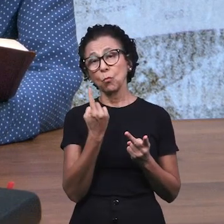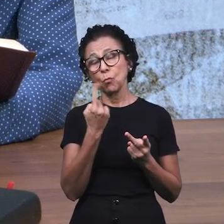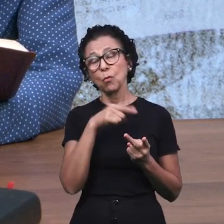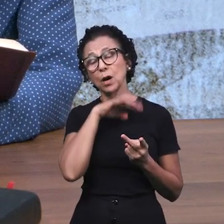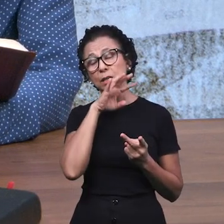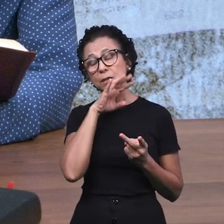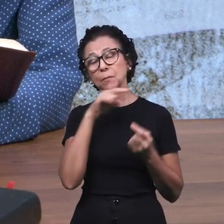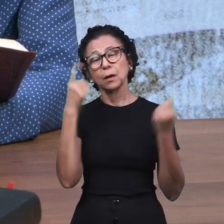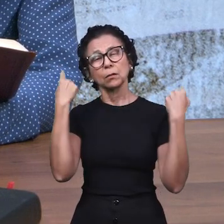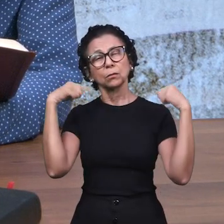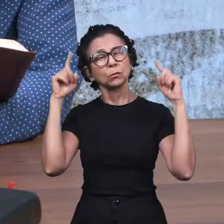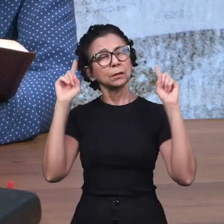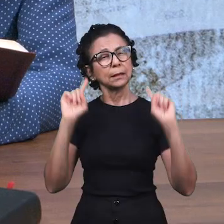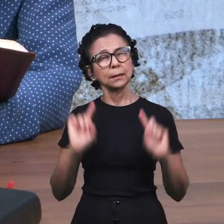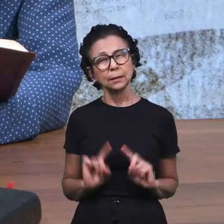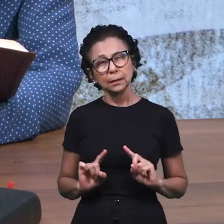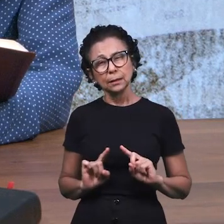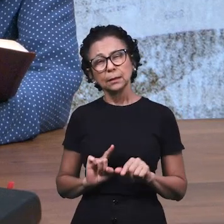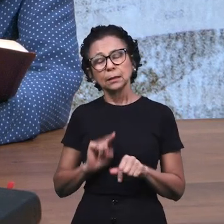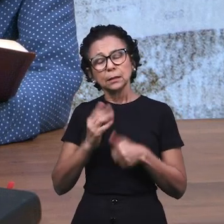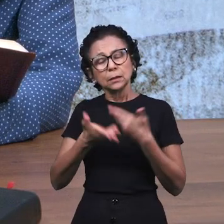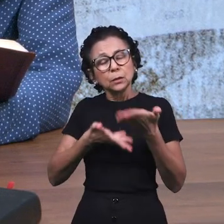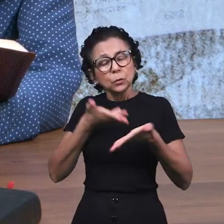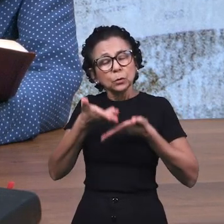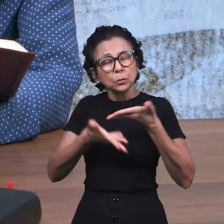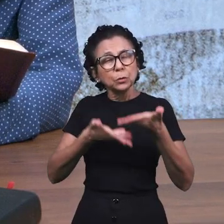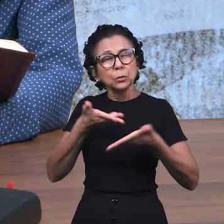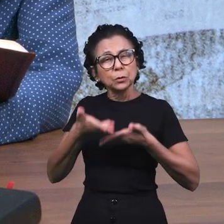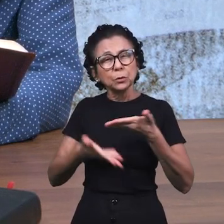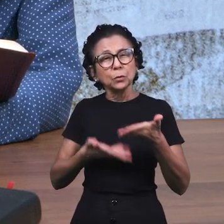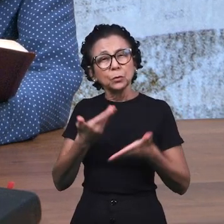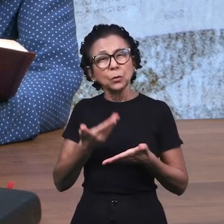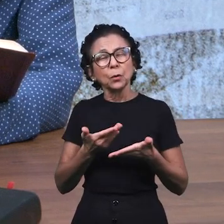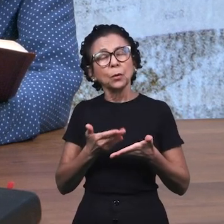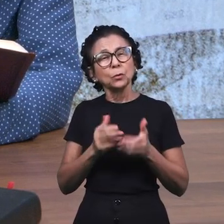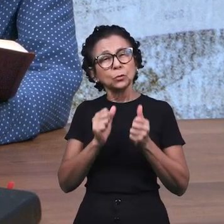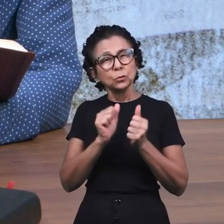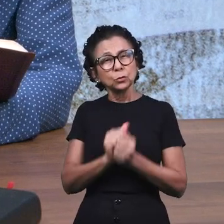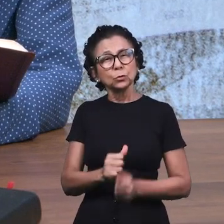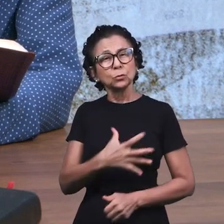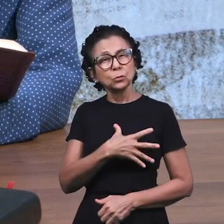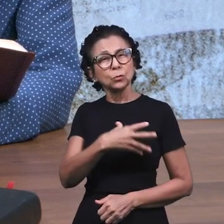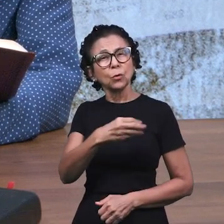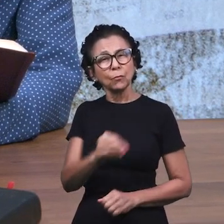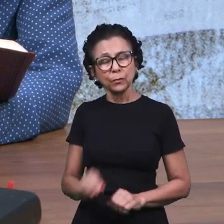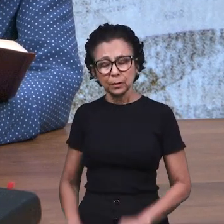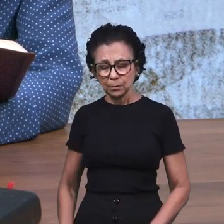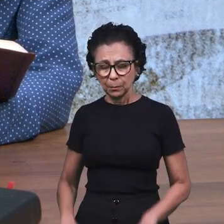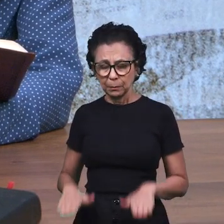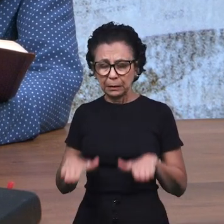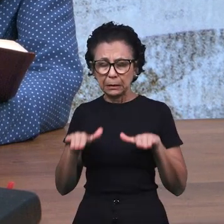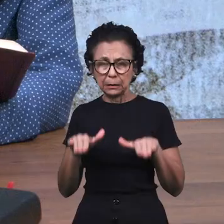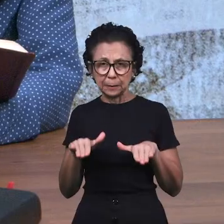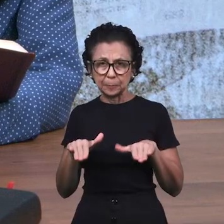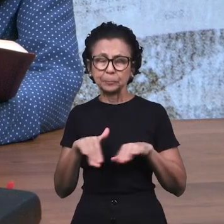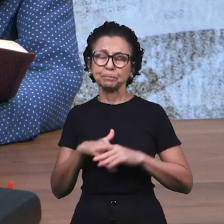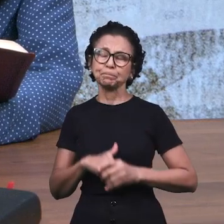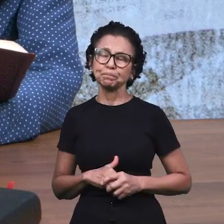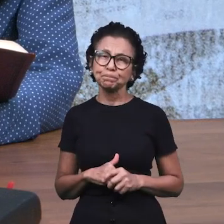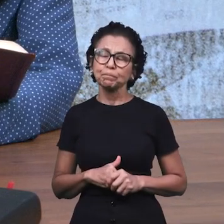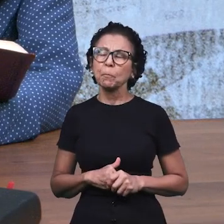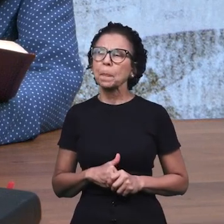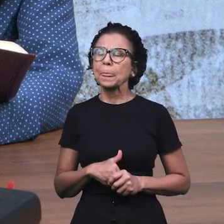comprara e criara. E ela tinha crescido com ele e com seus filhos igualmente. Do seu